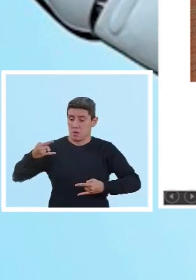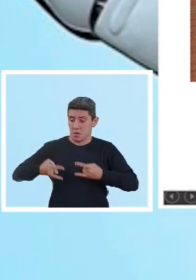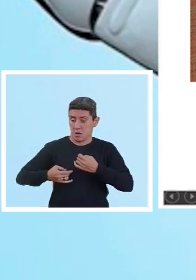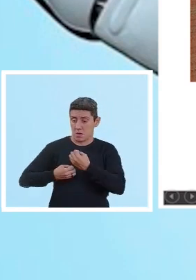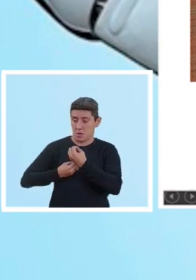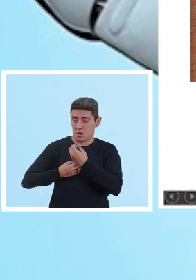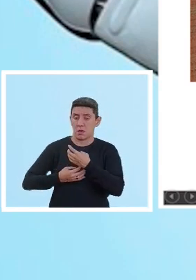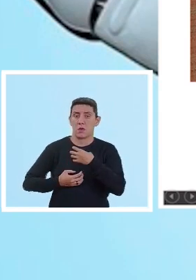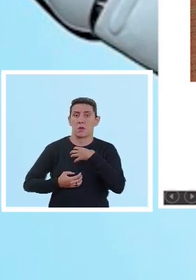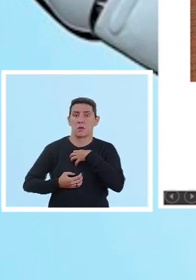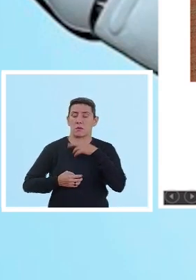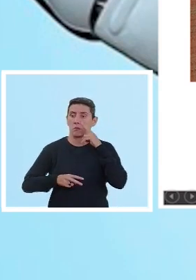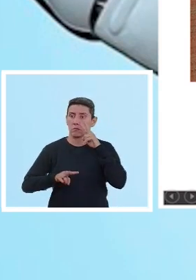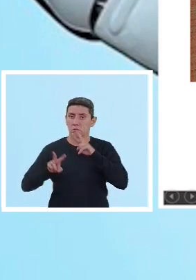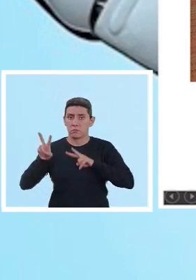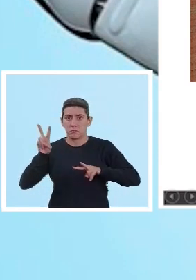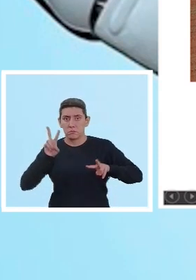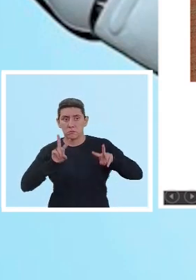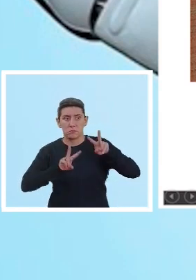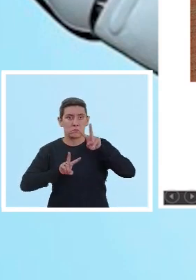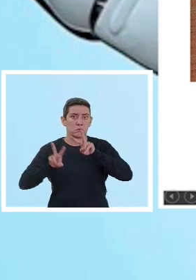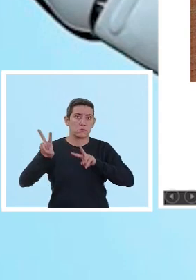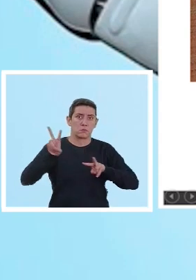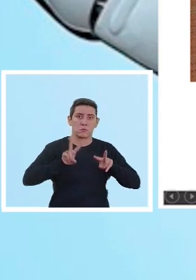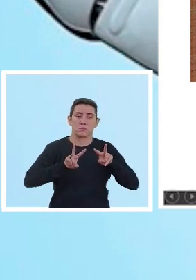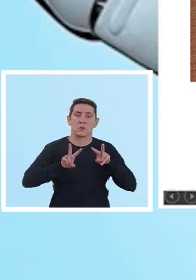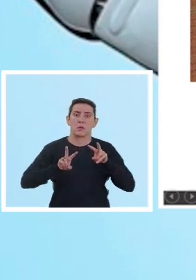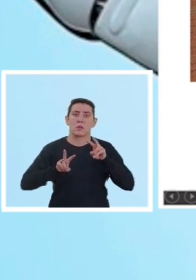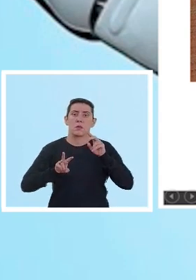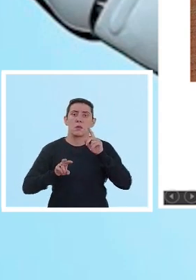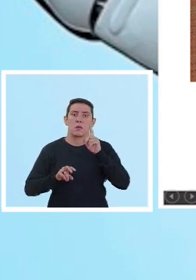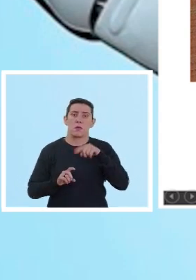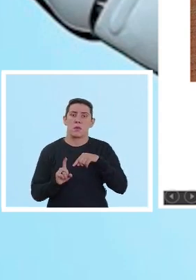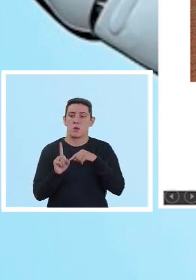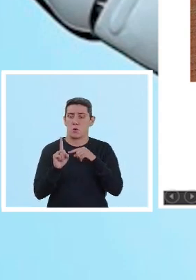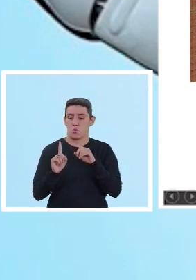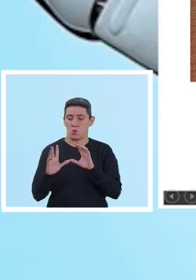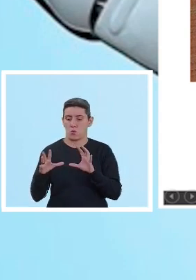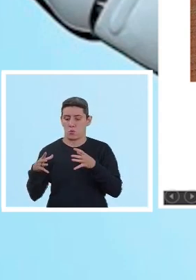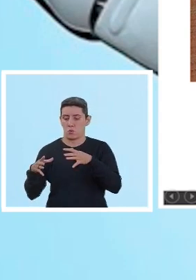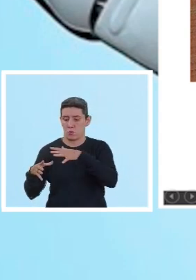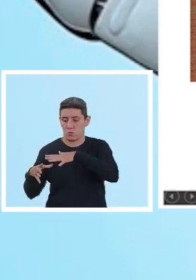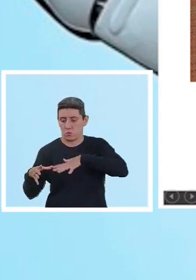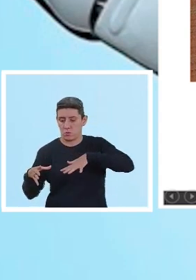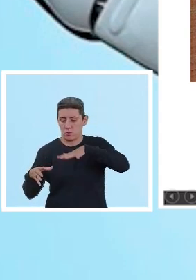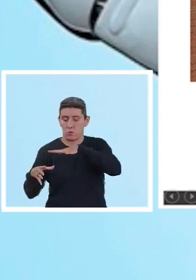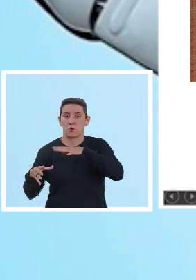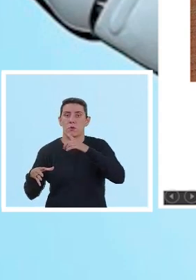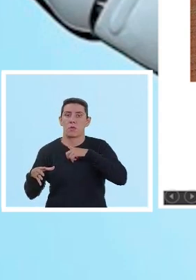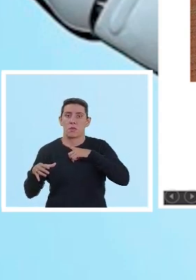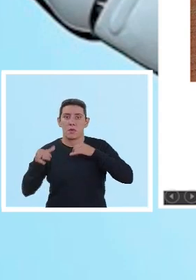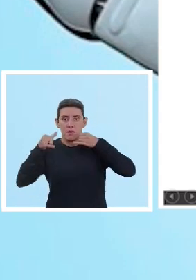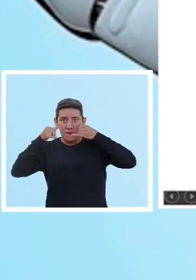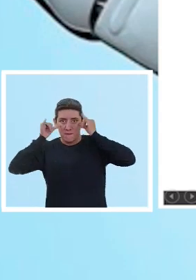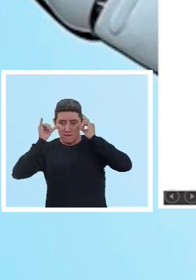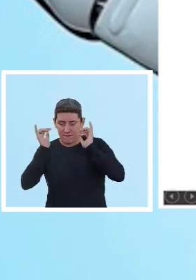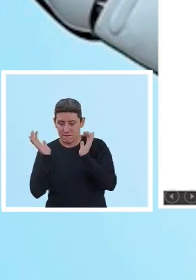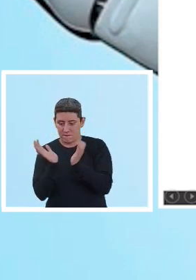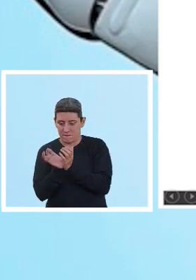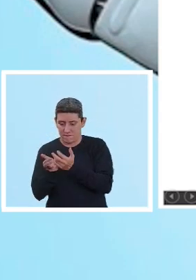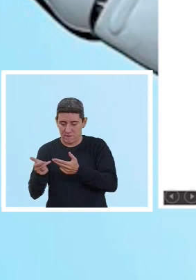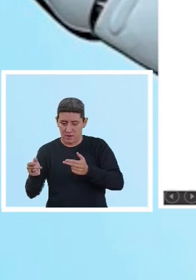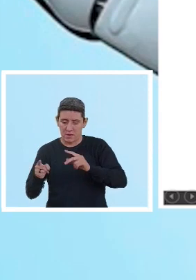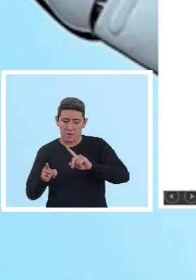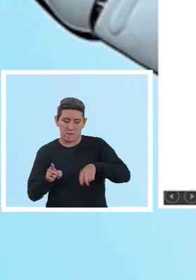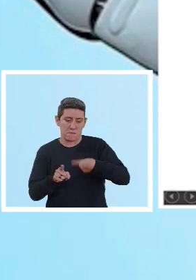de monta né então é como é uma novilha ela faz a monta e outra no vida né então